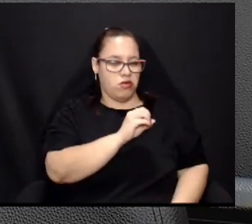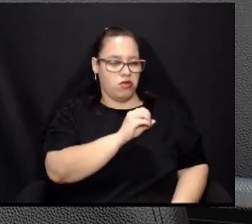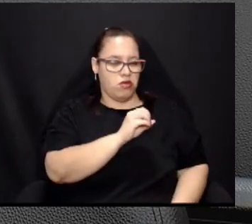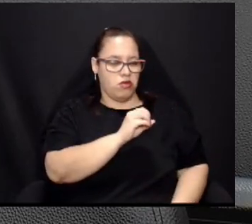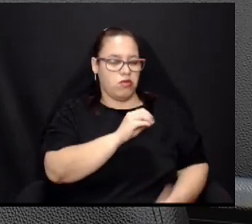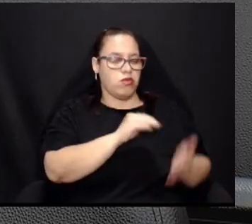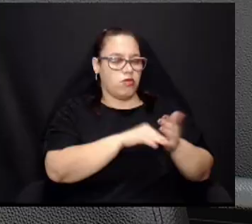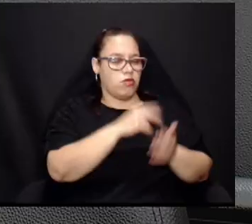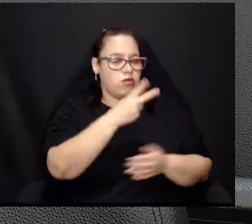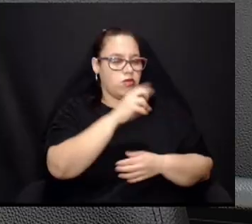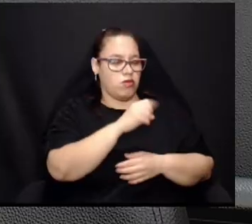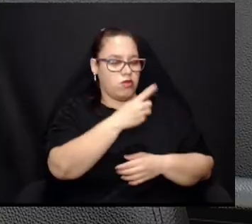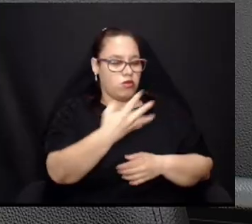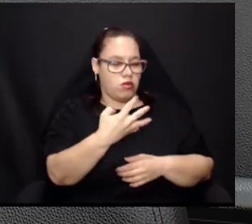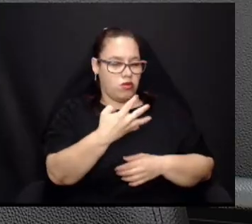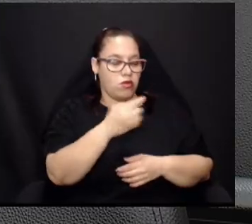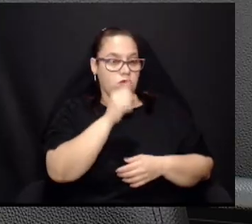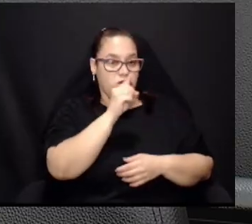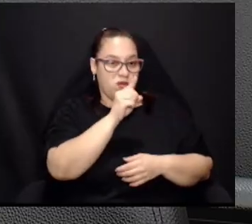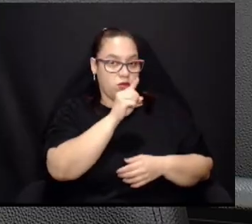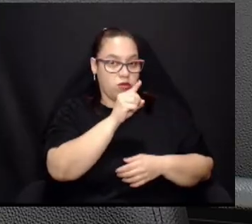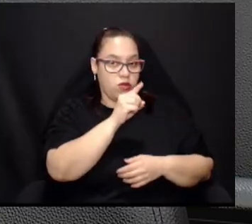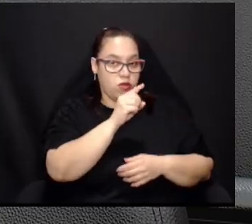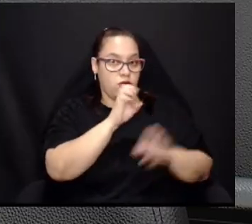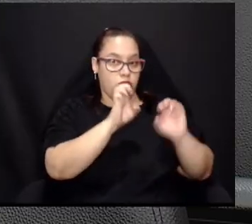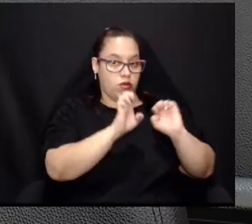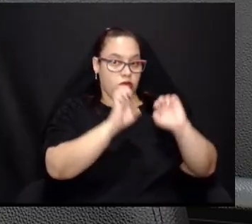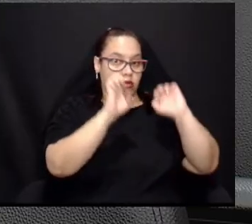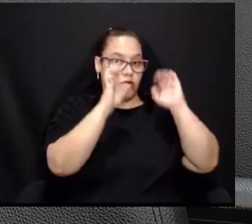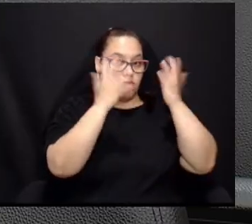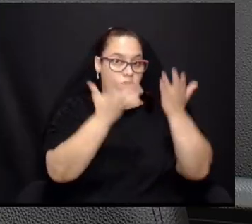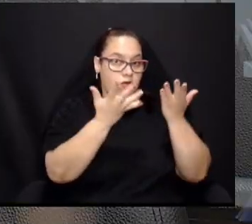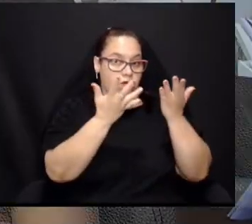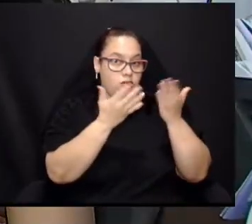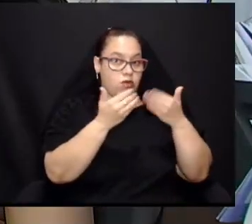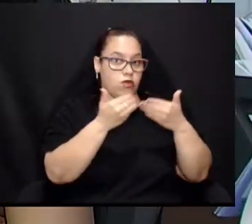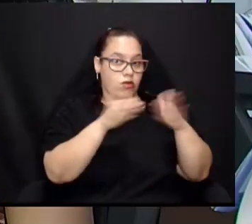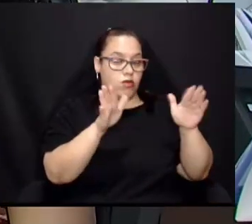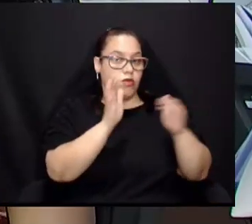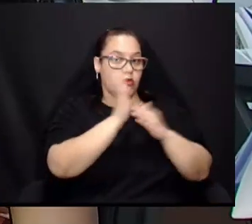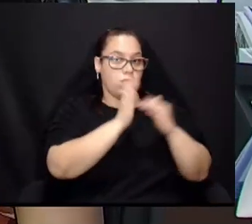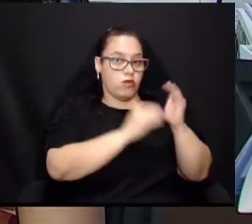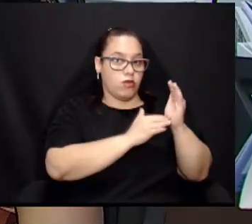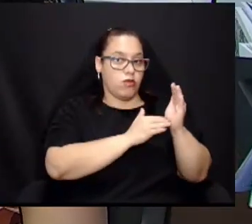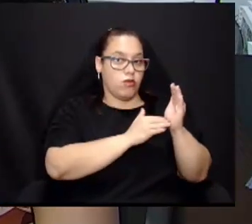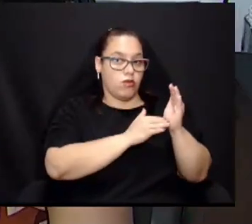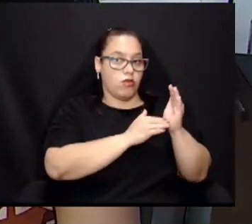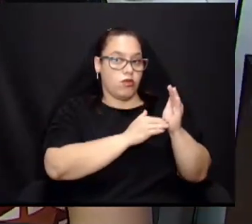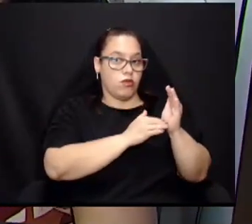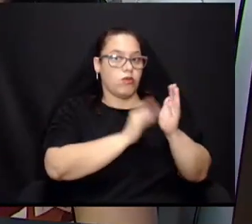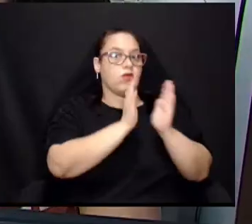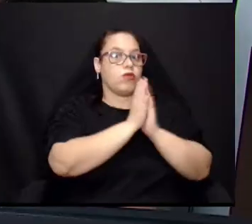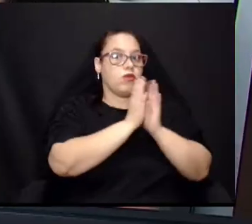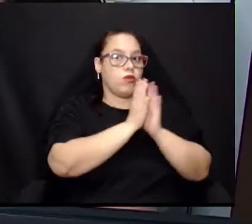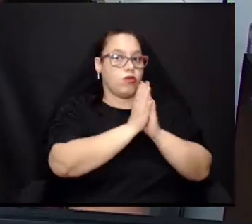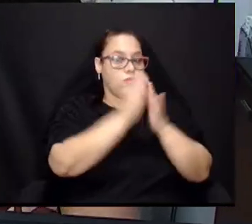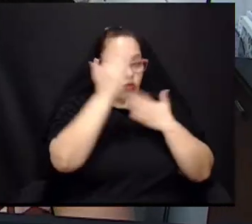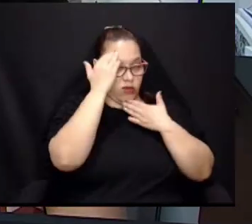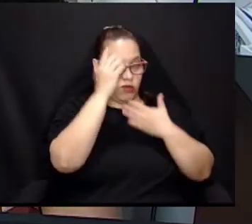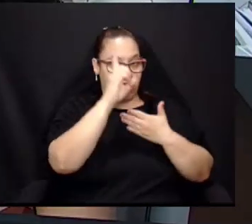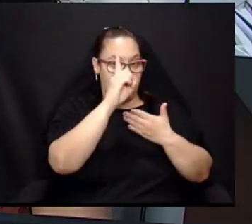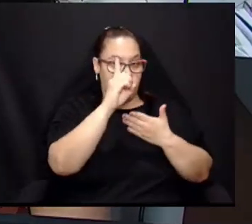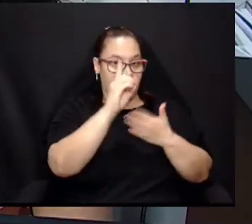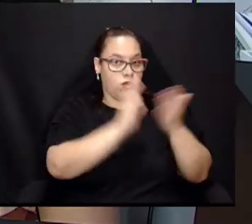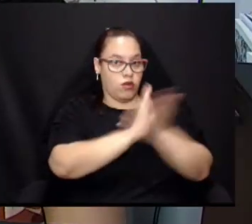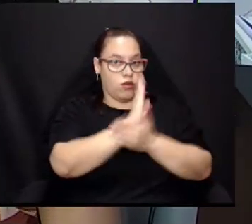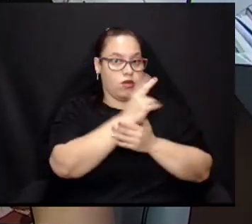2014 lá no cerimonial. Assim foi aberto o concurso e aí graças a Deus consegui passar. E em janeiro de 2015